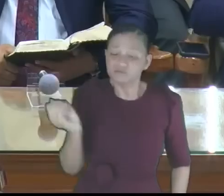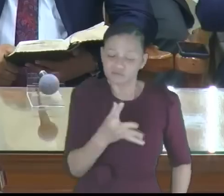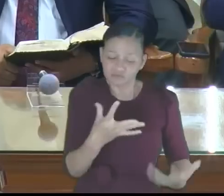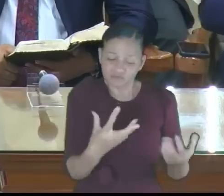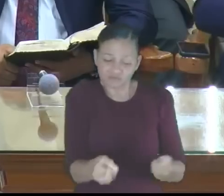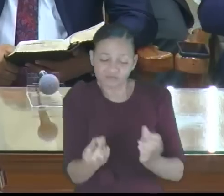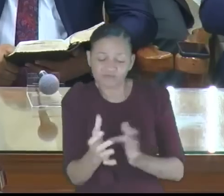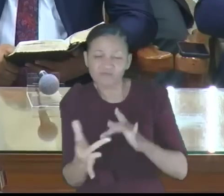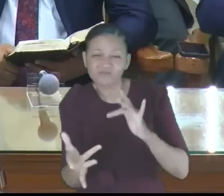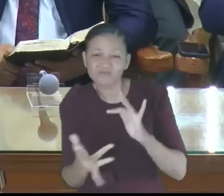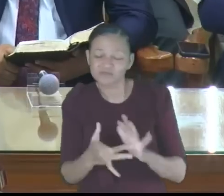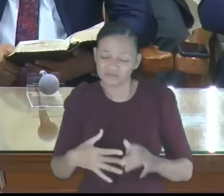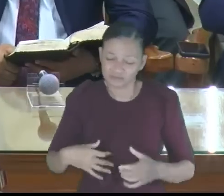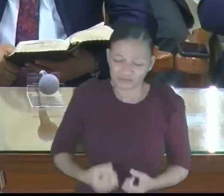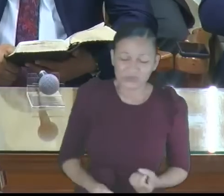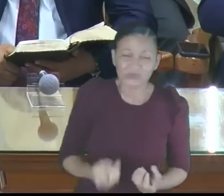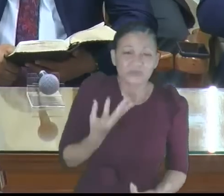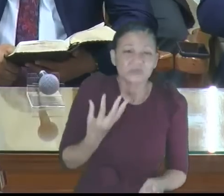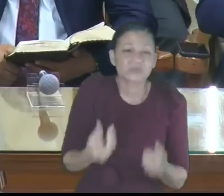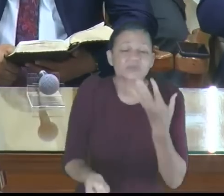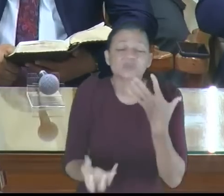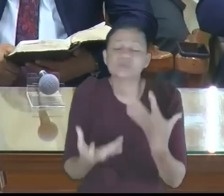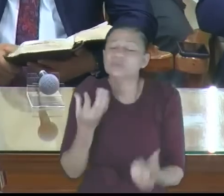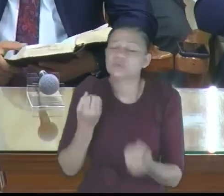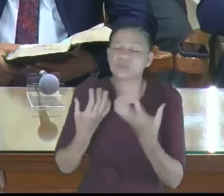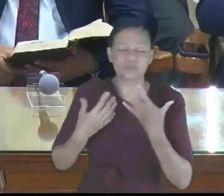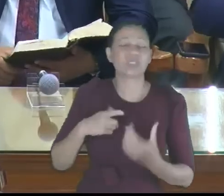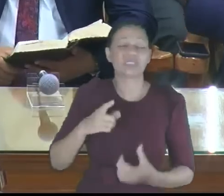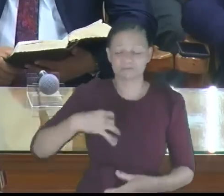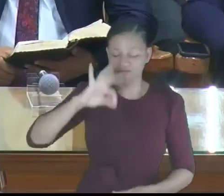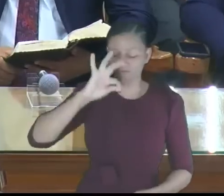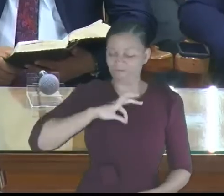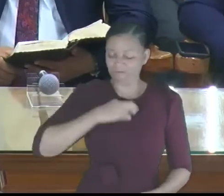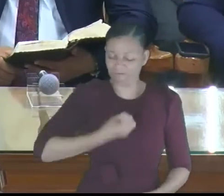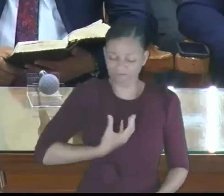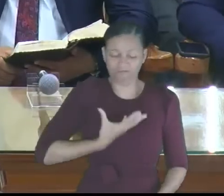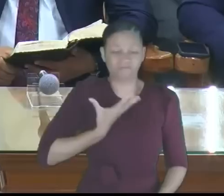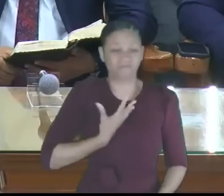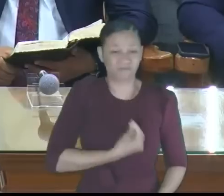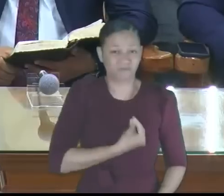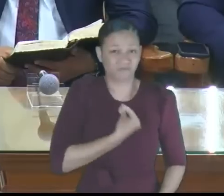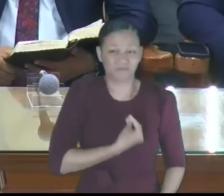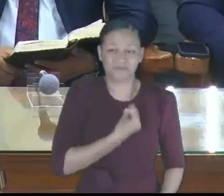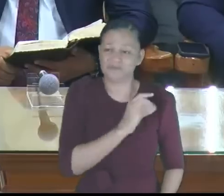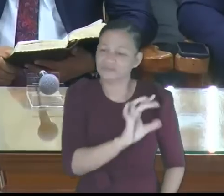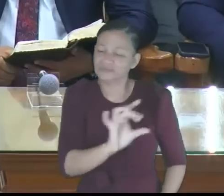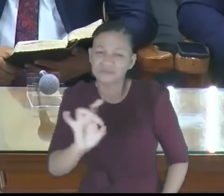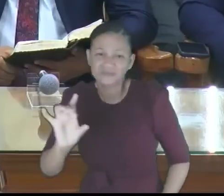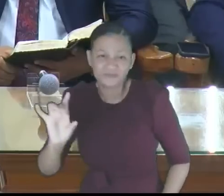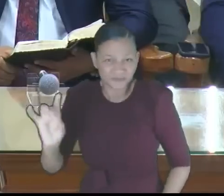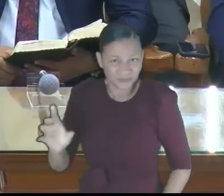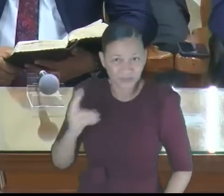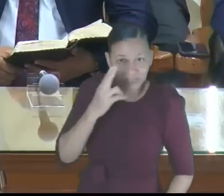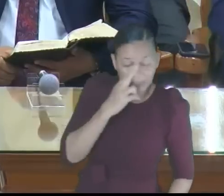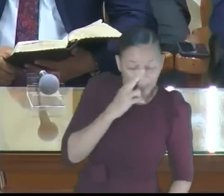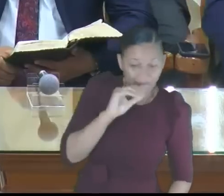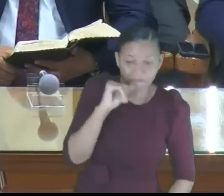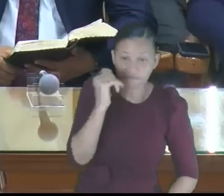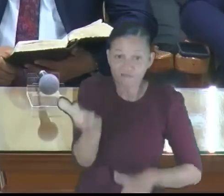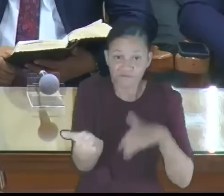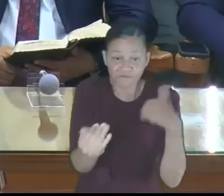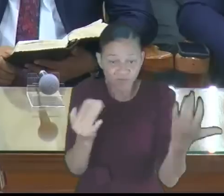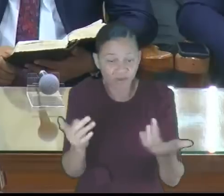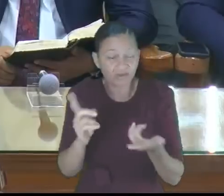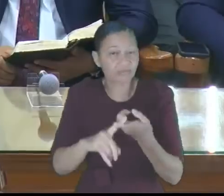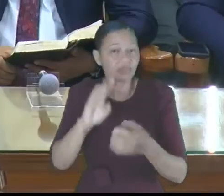para gerar fruto na vida dos crentes, para gerar vida, tanto nos de fora como nos de